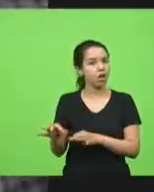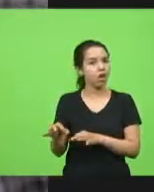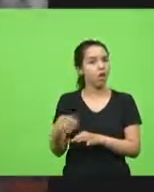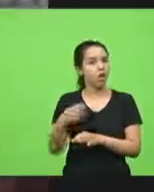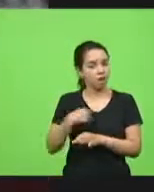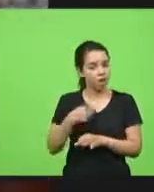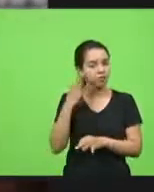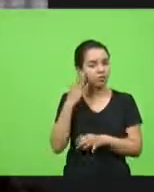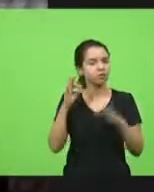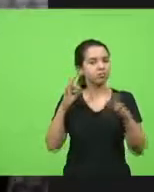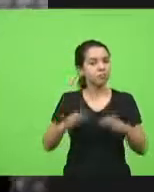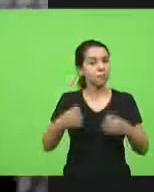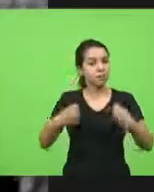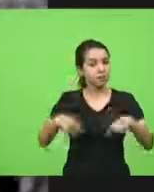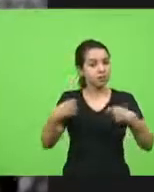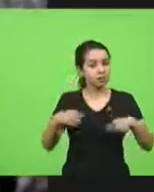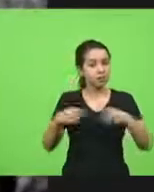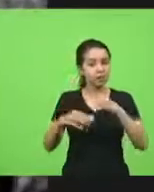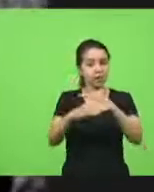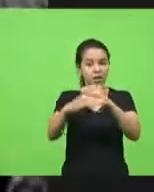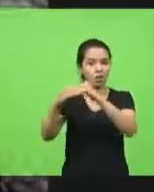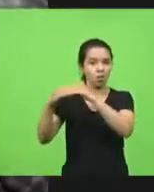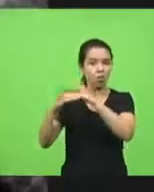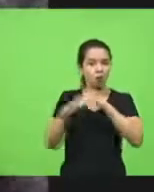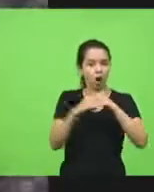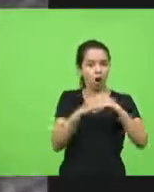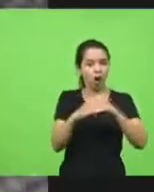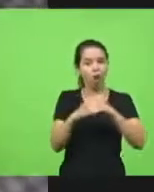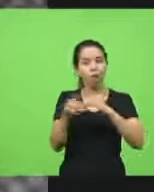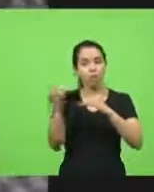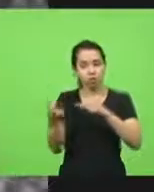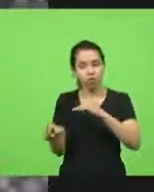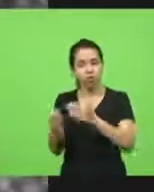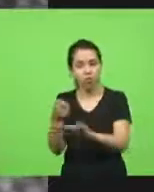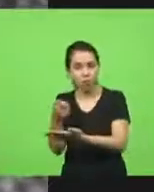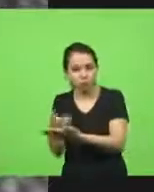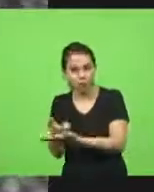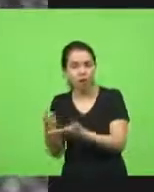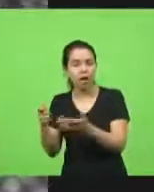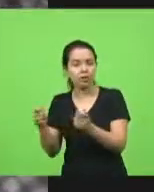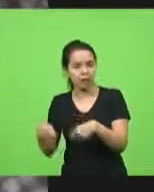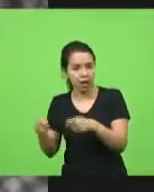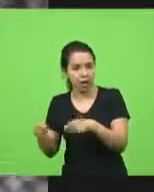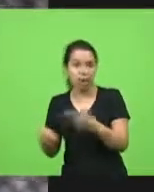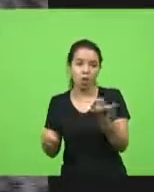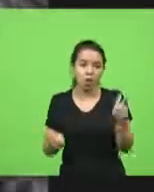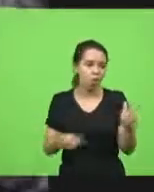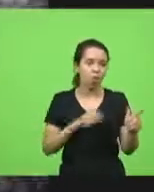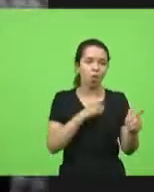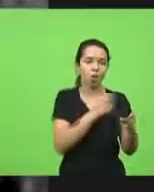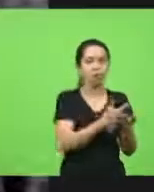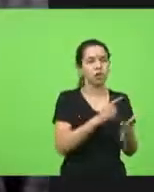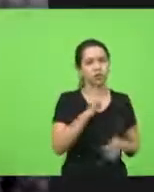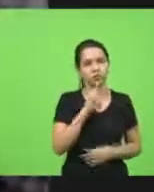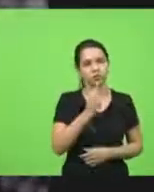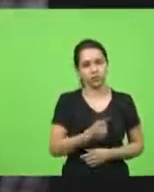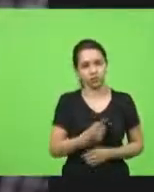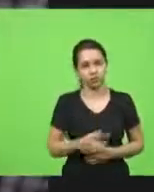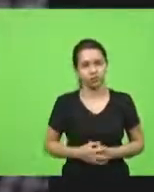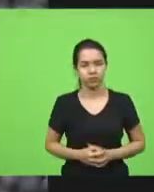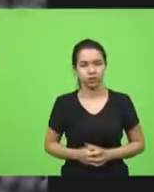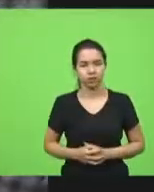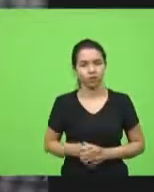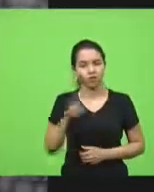iguais para quem tem condições de comprar um computador e para quem não tem condições de comprar um computador. Eu vejo um aluno que está lá